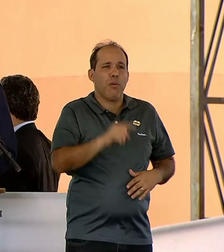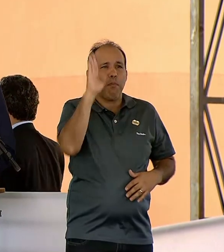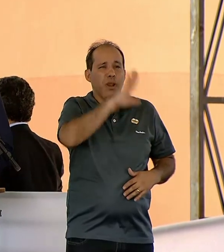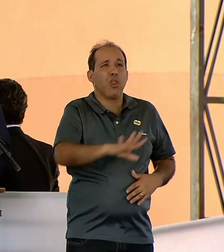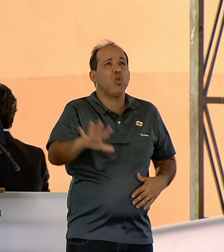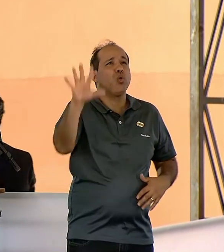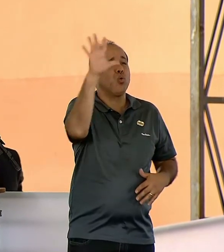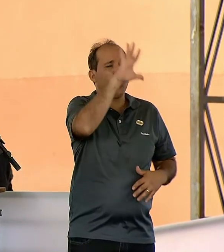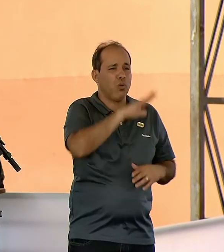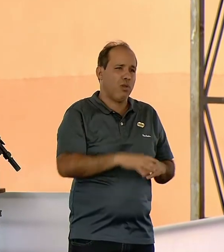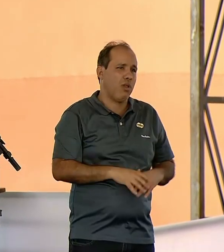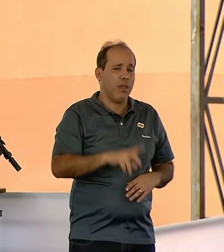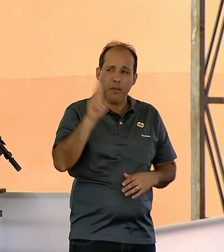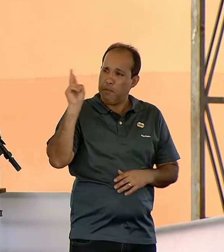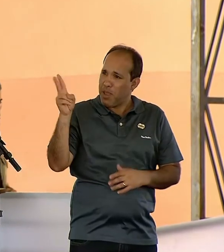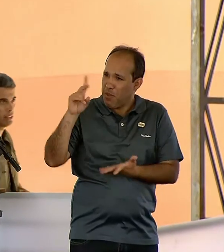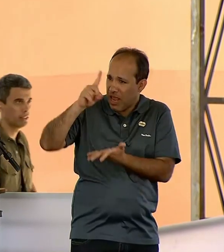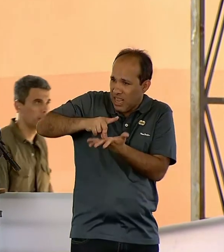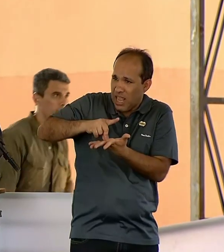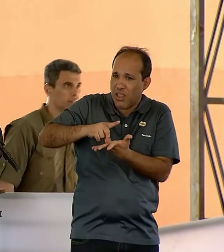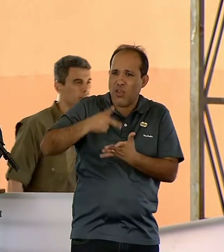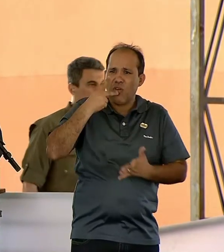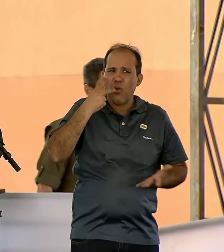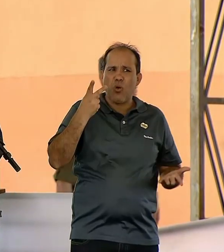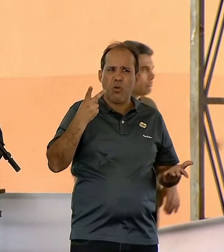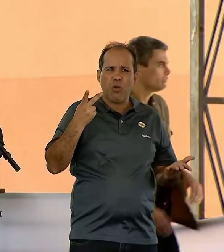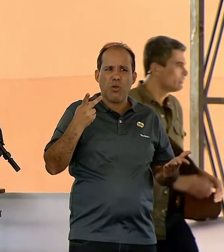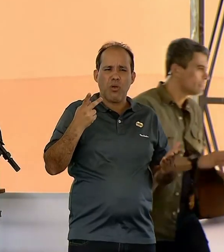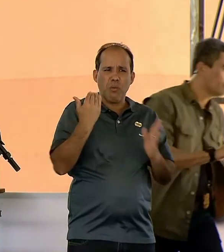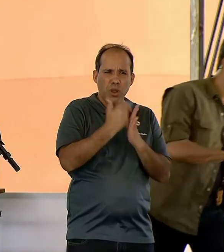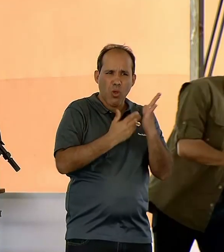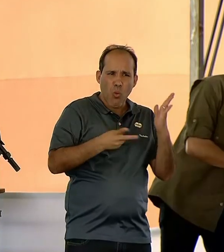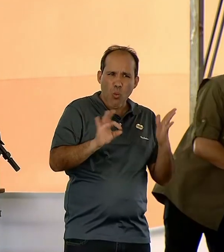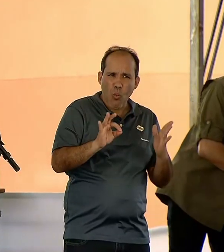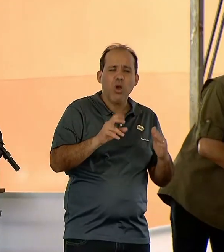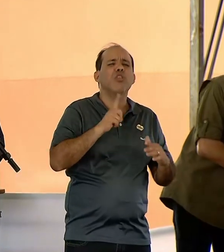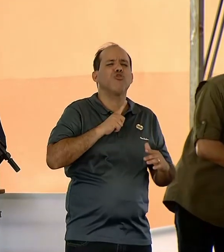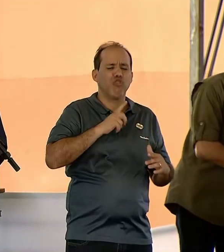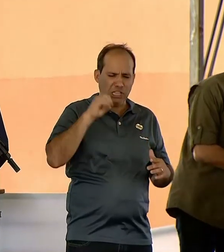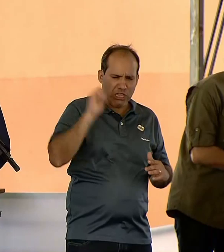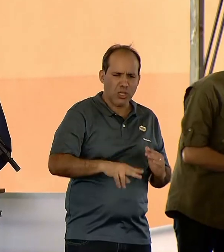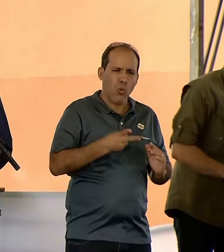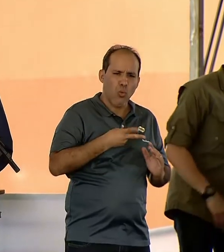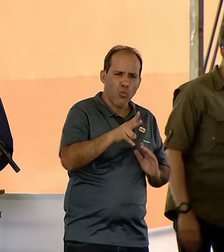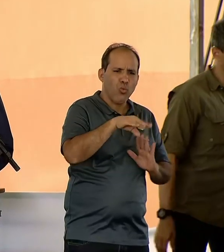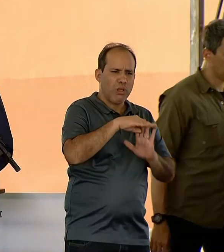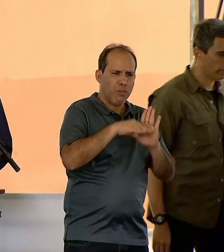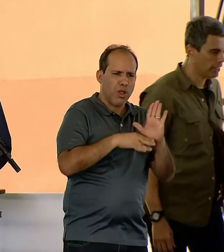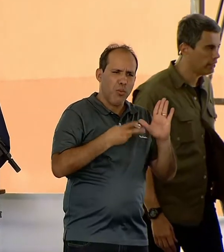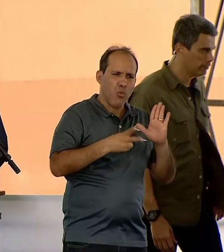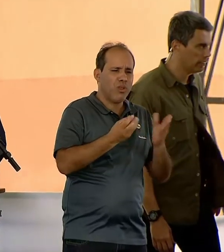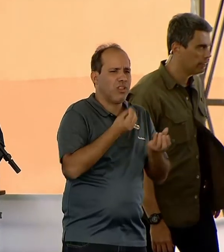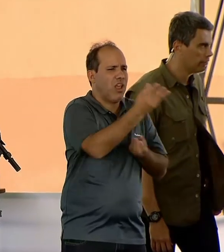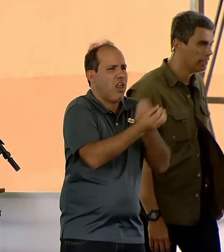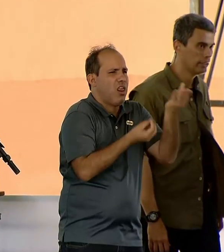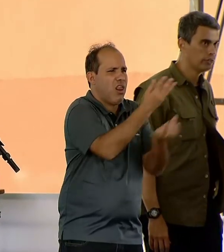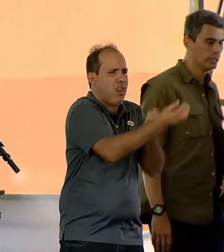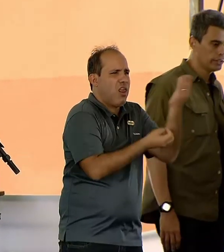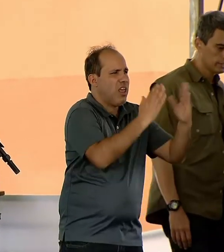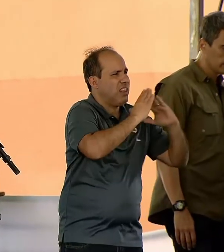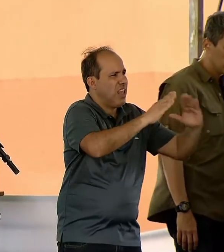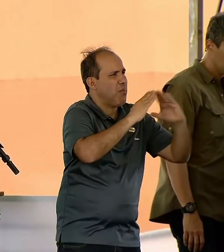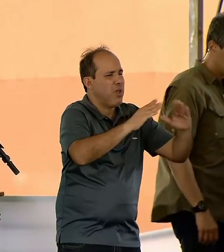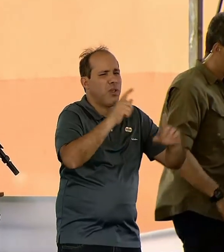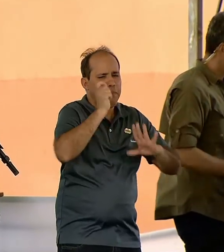a realidade. Quando dizem que o programa não continuou, ele continua. Toda semana a gente entrega unidades, todo